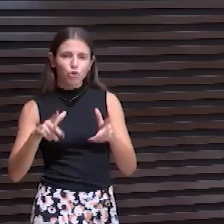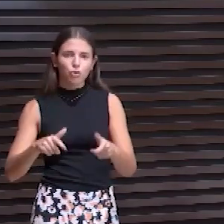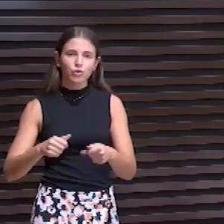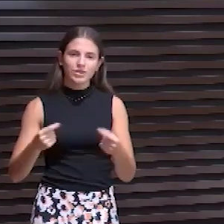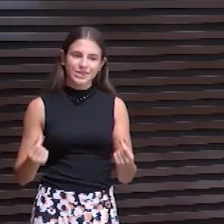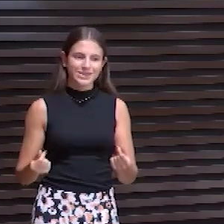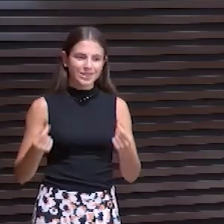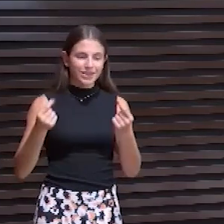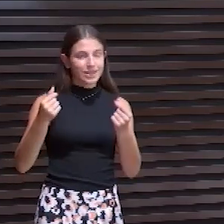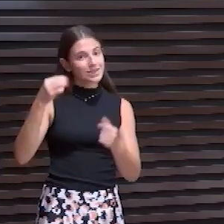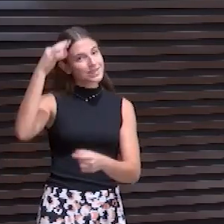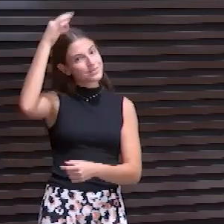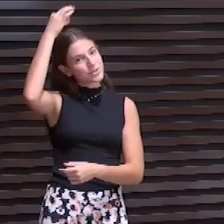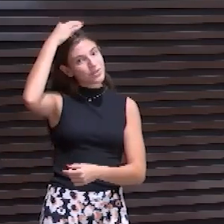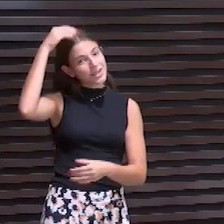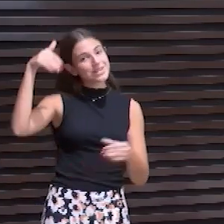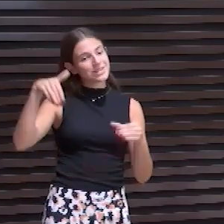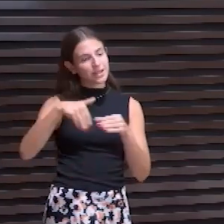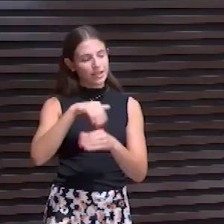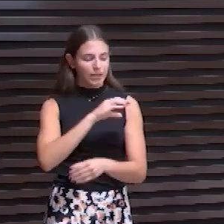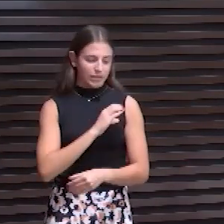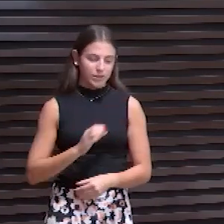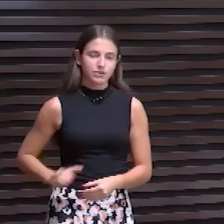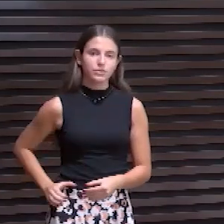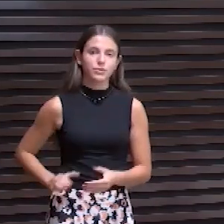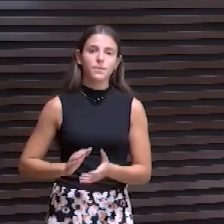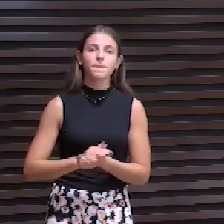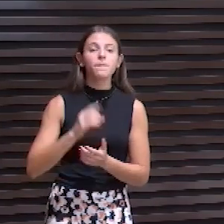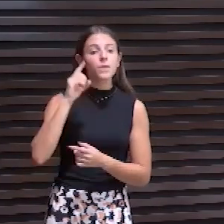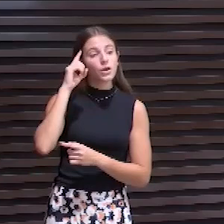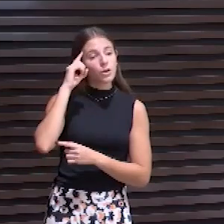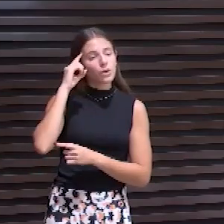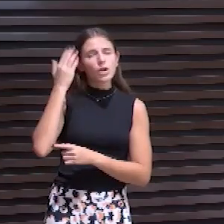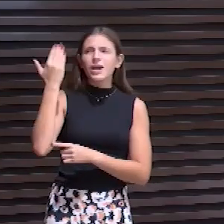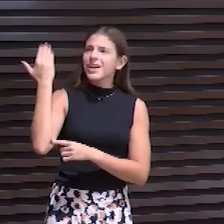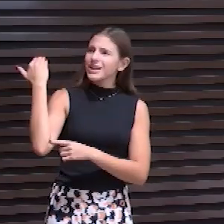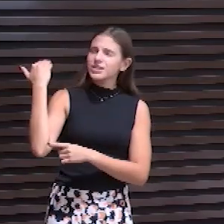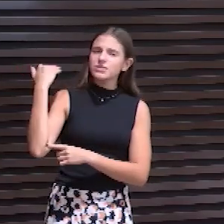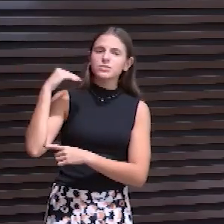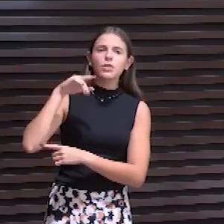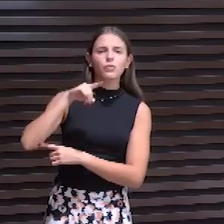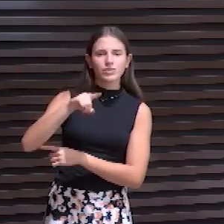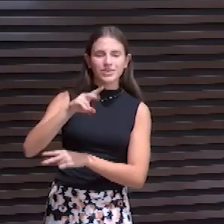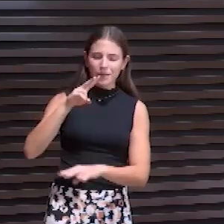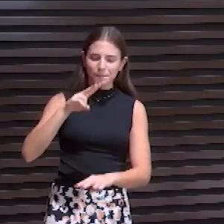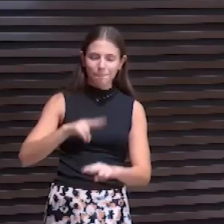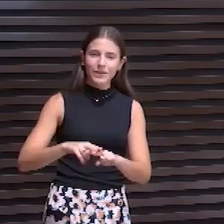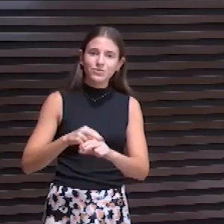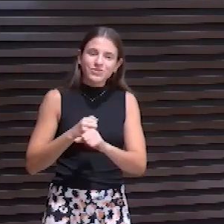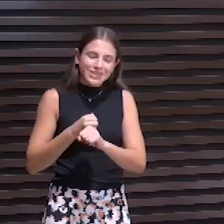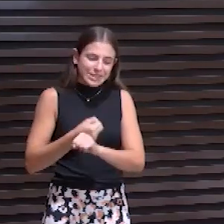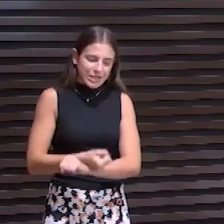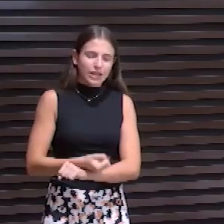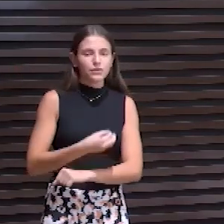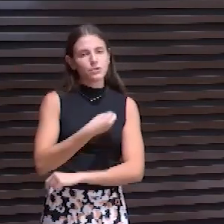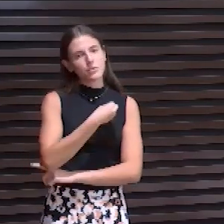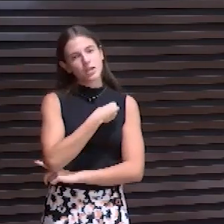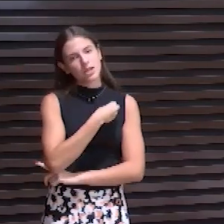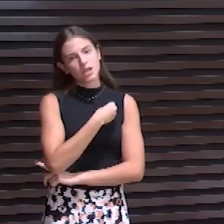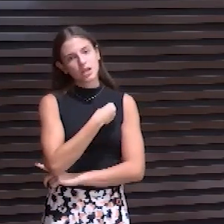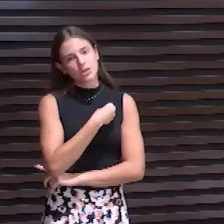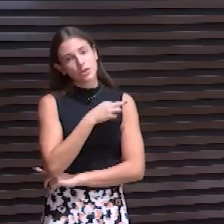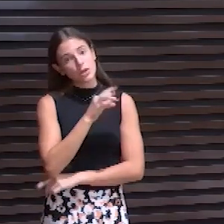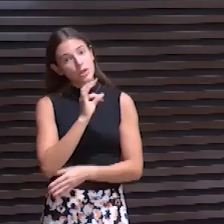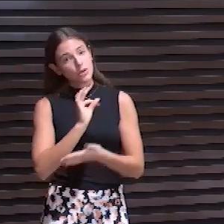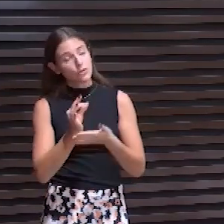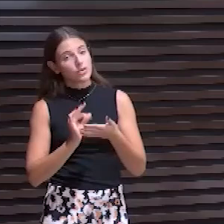Cristo. Um dia você era preso, escravo do pecado. E aqui o texto de Isaías